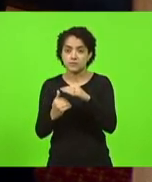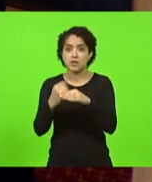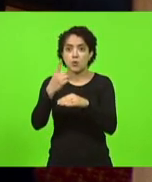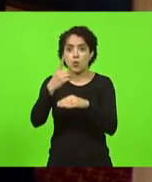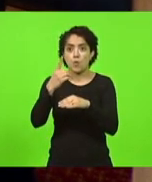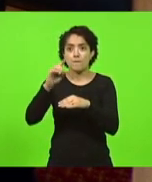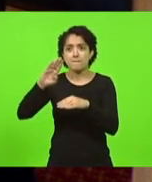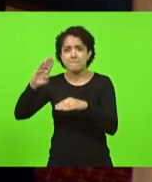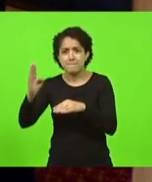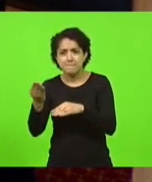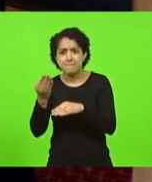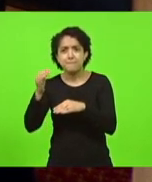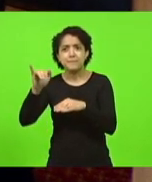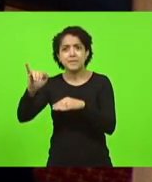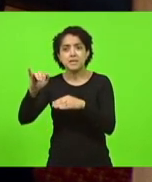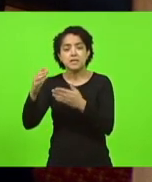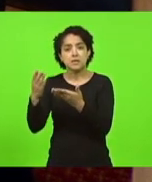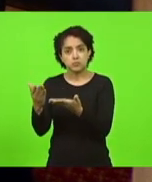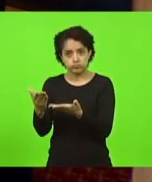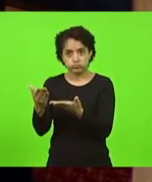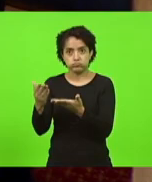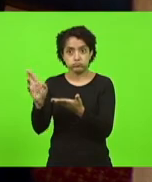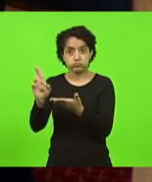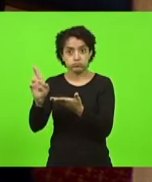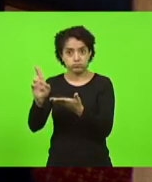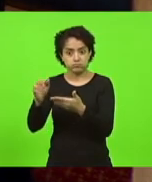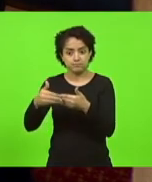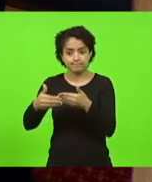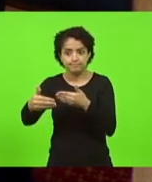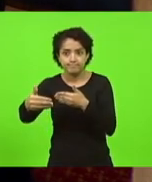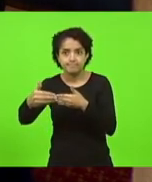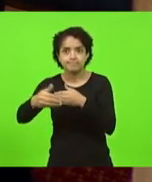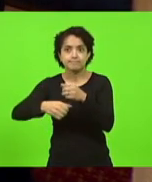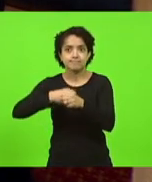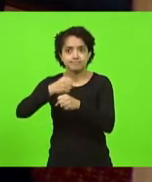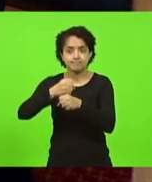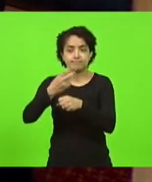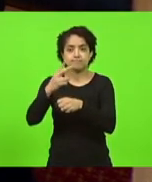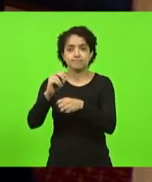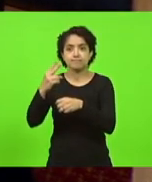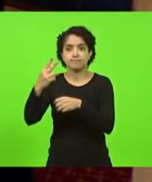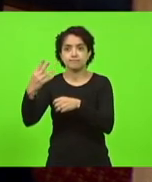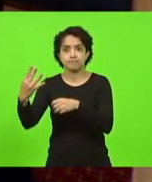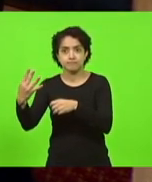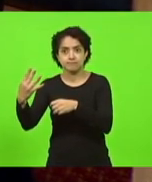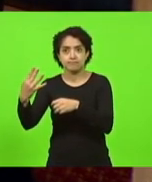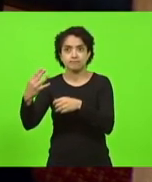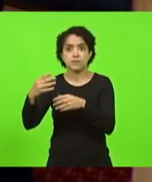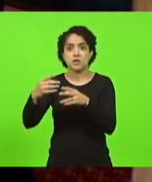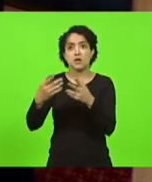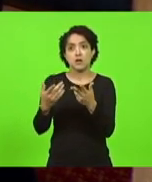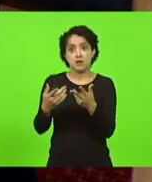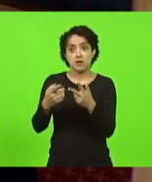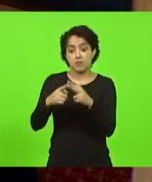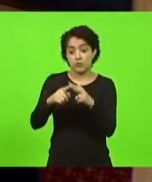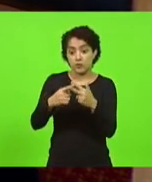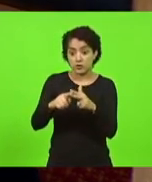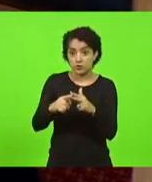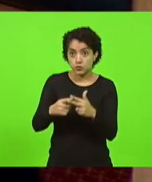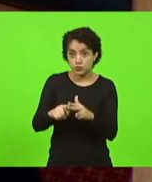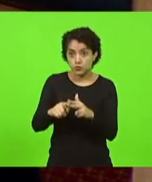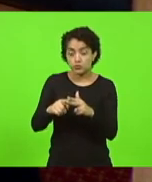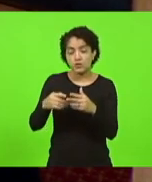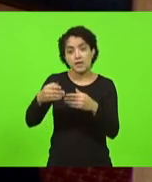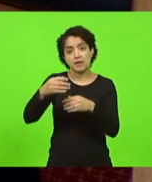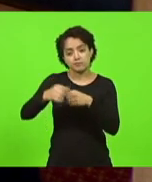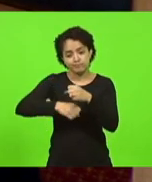nossa economia a partir de 2024, é bem verdade, porque foi um ajuste, era para ser a partir de um ano que vem,